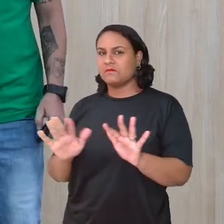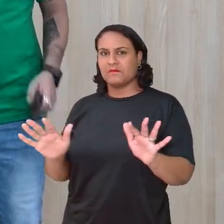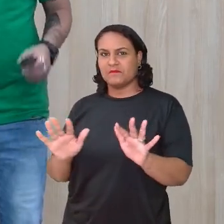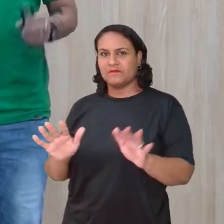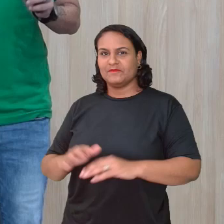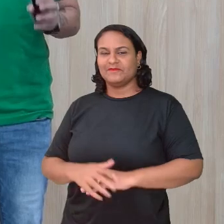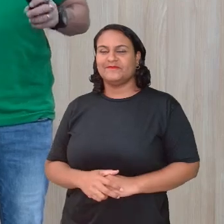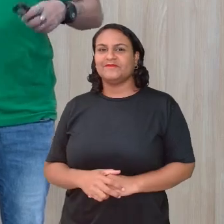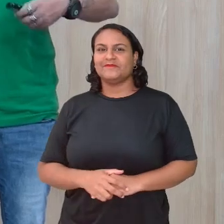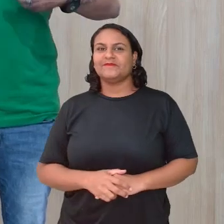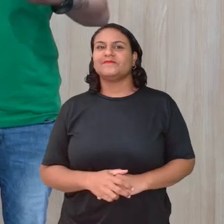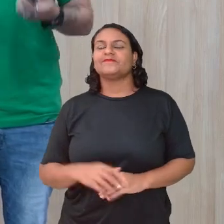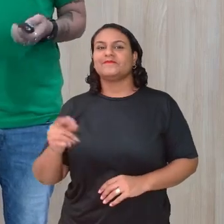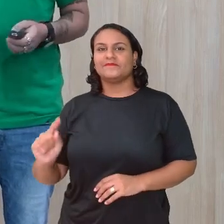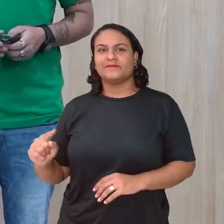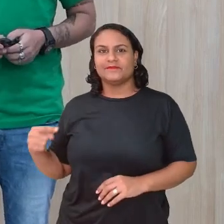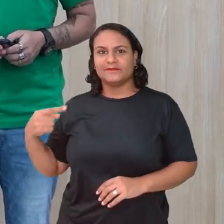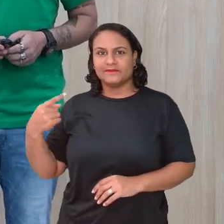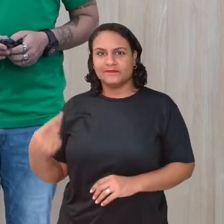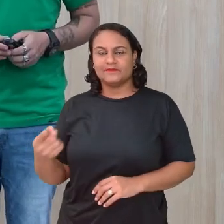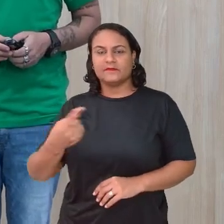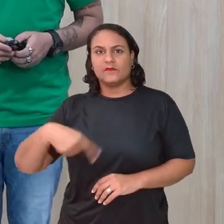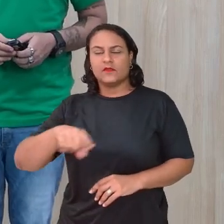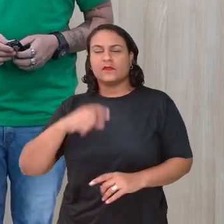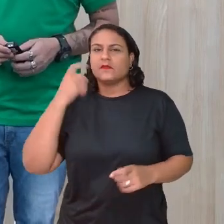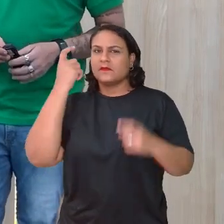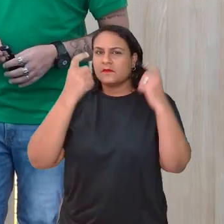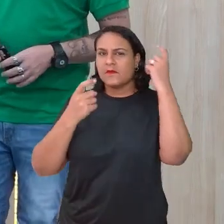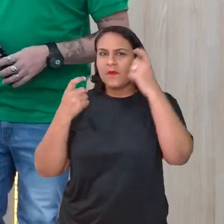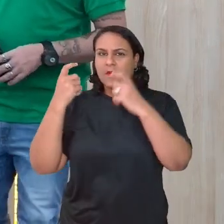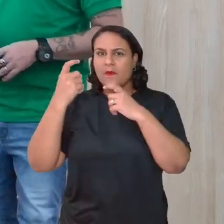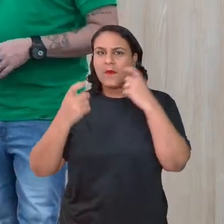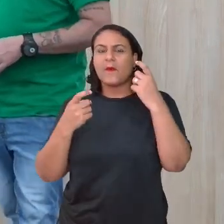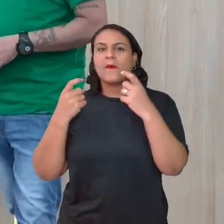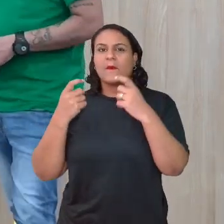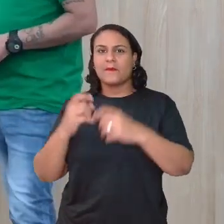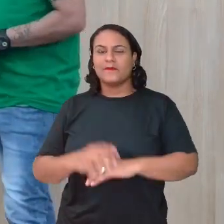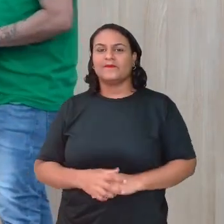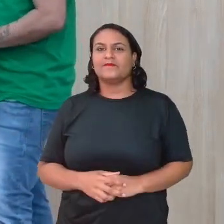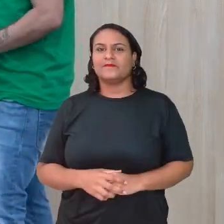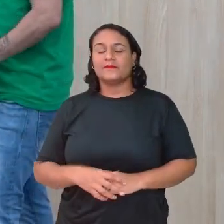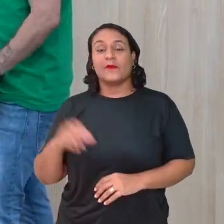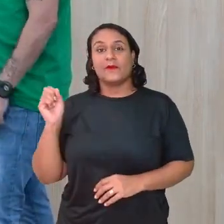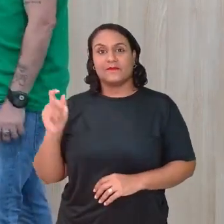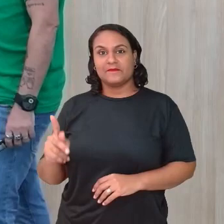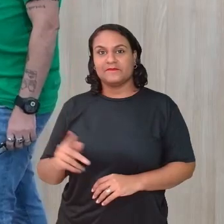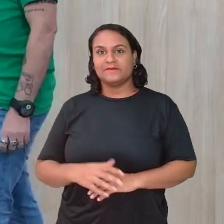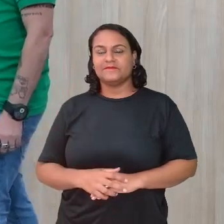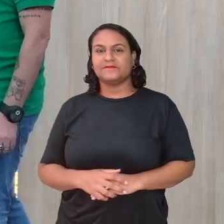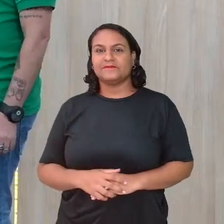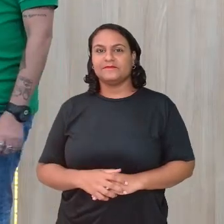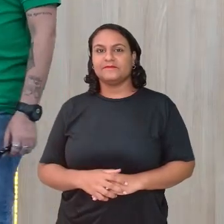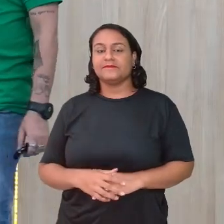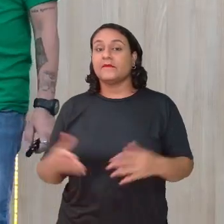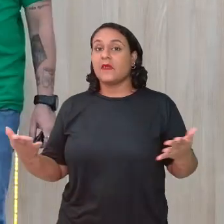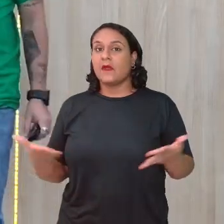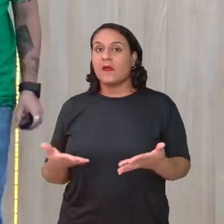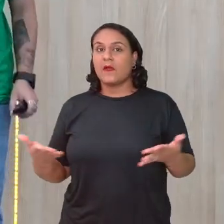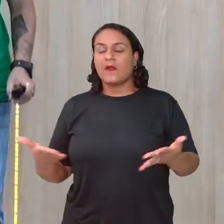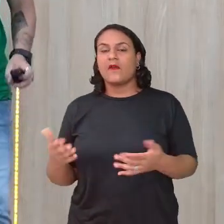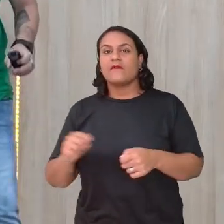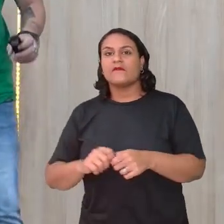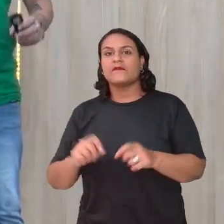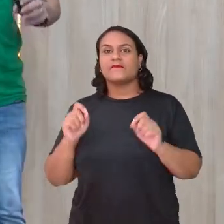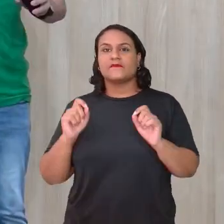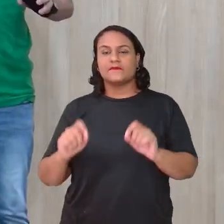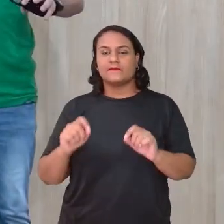tá certo? Então, depois é que você se preocupa com relação a isso daí, tá bom? Agora a gente vai fazer o seguinte,